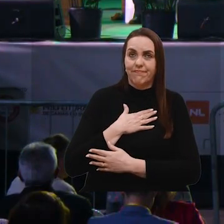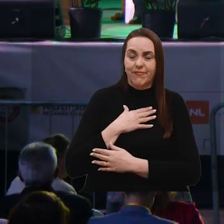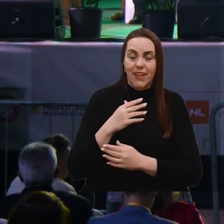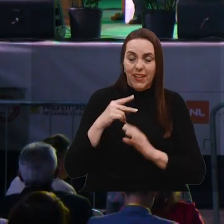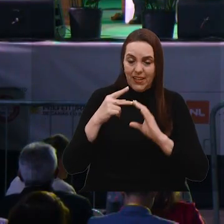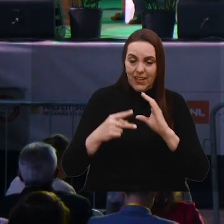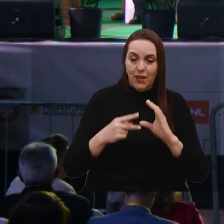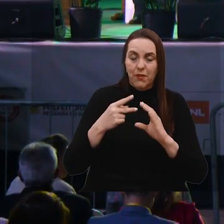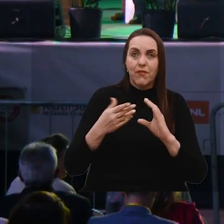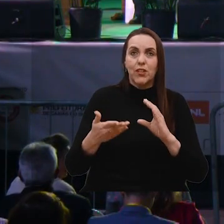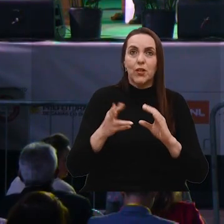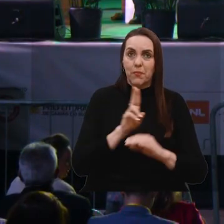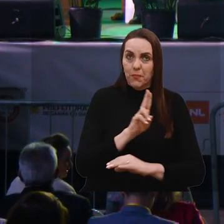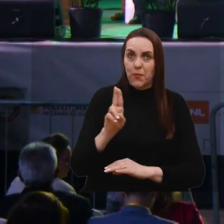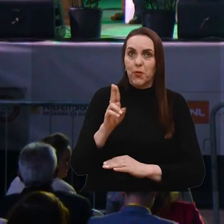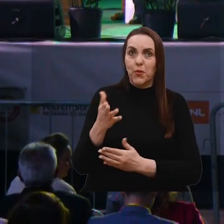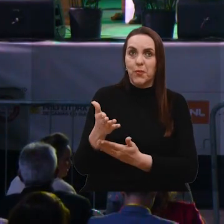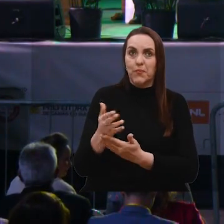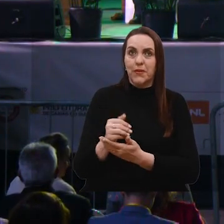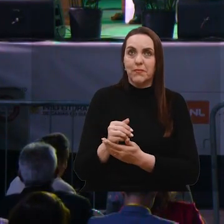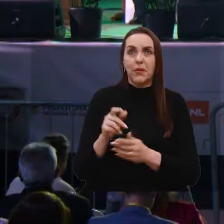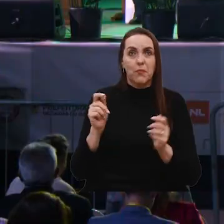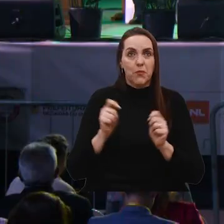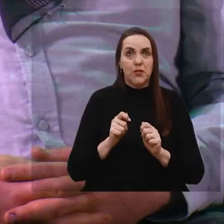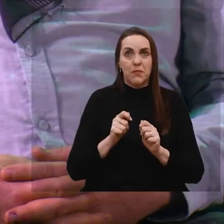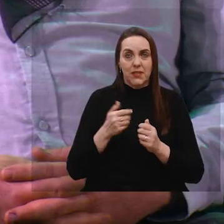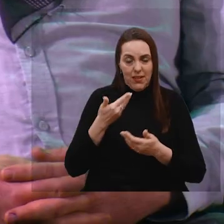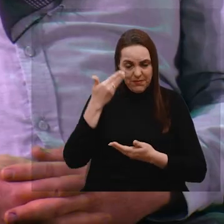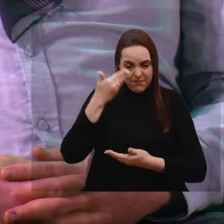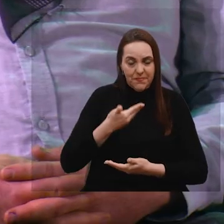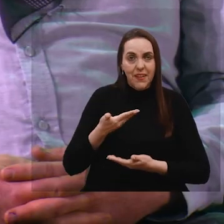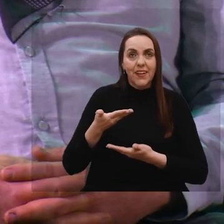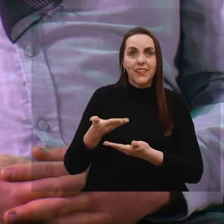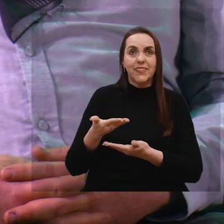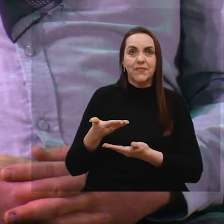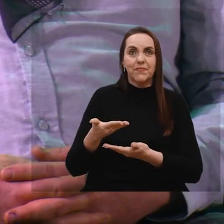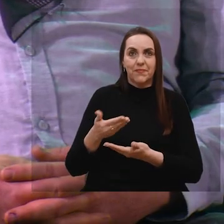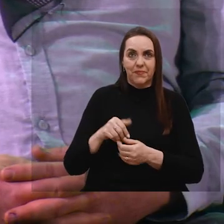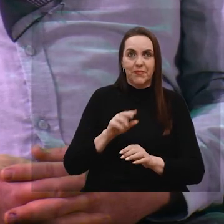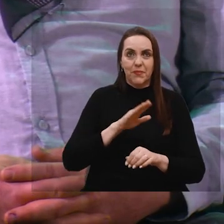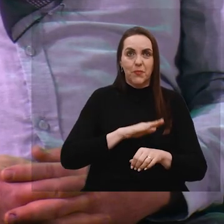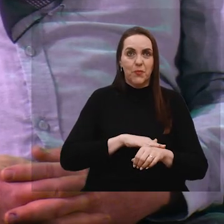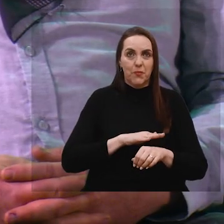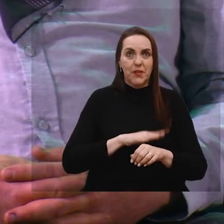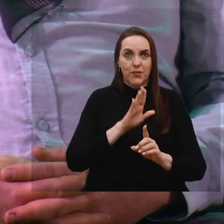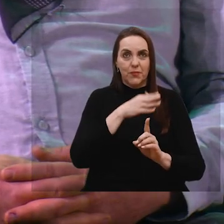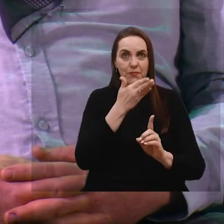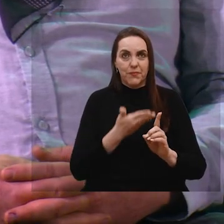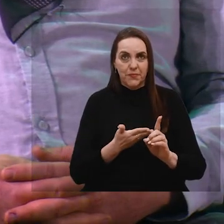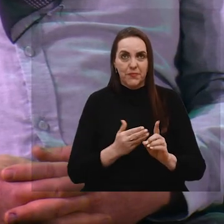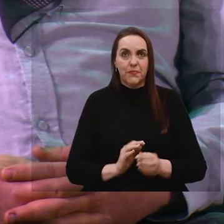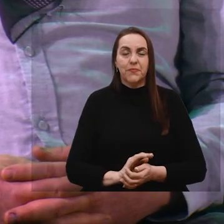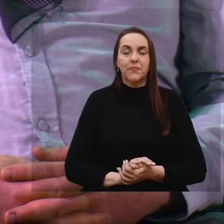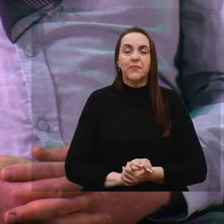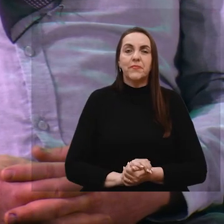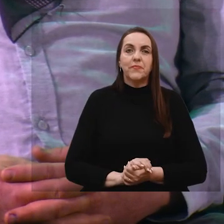indicado, junto à Câmara de Vereadores, o meu nome, para que eu pudesse estar aqui, nesse